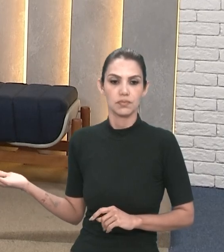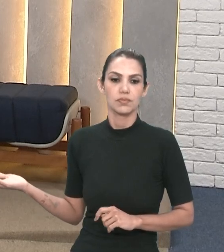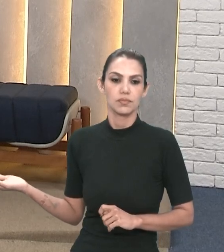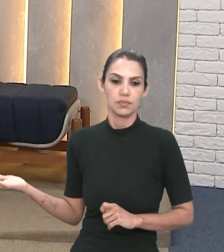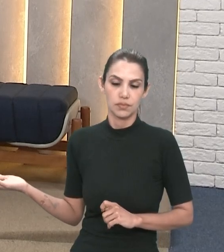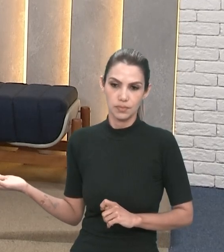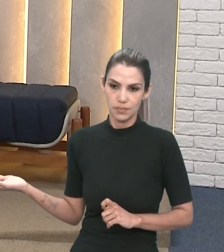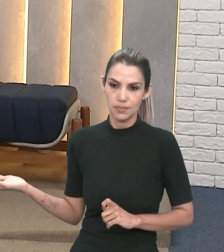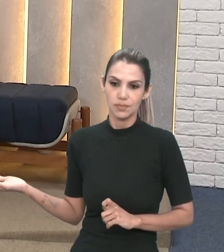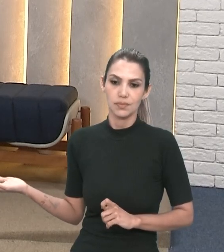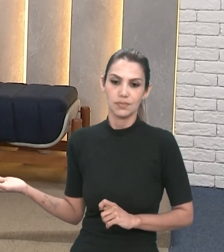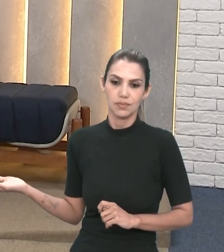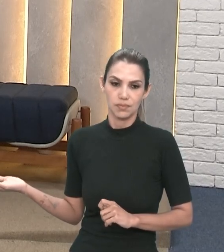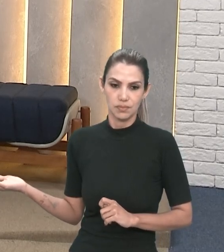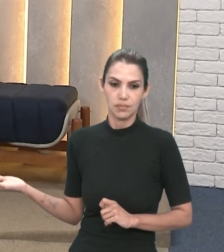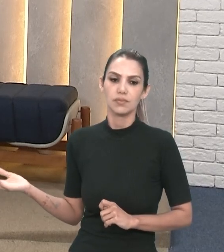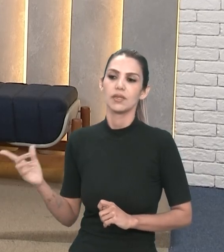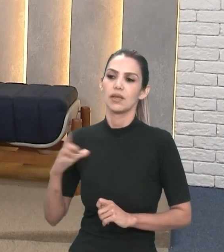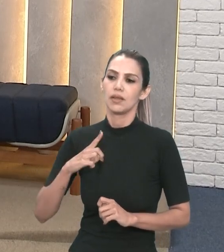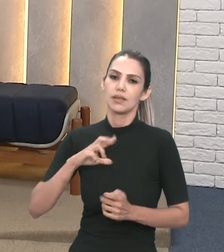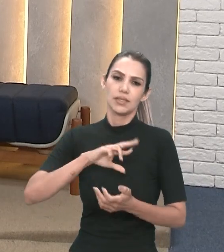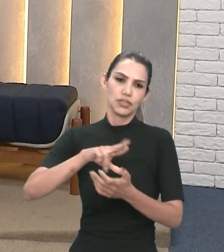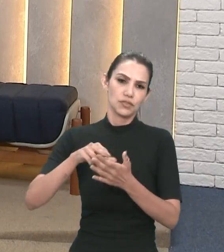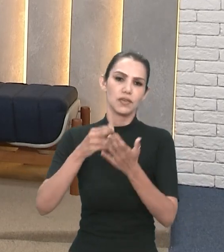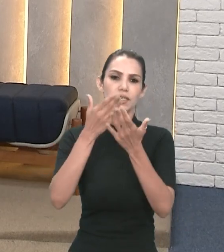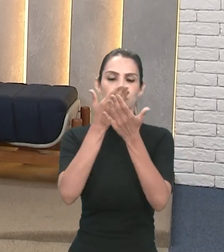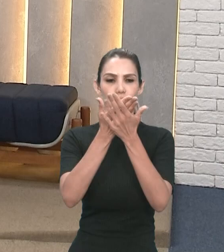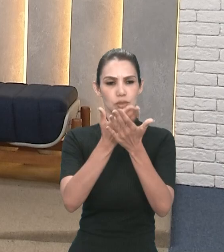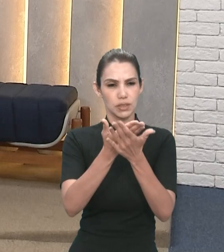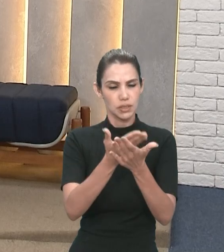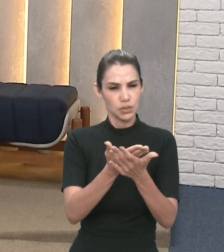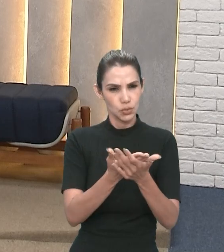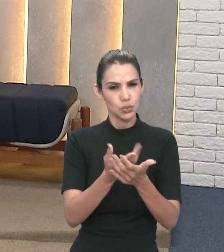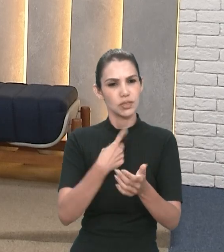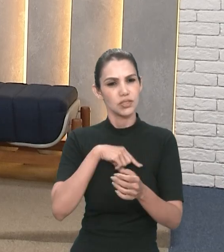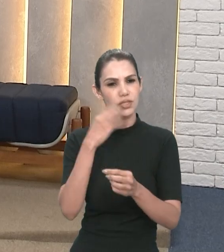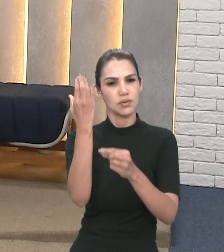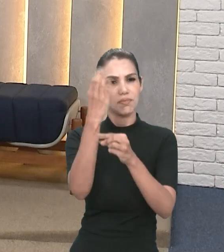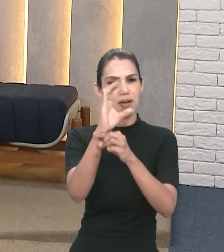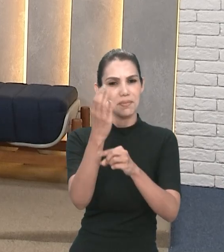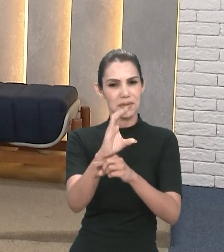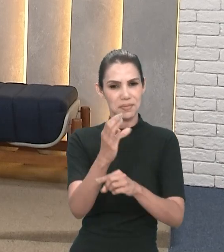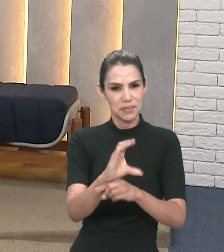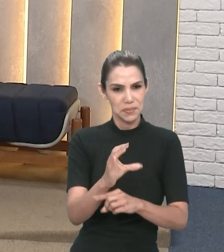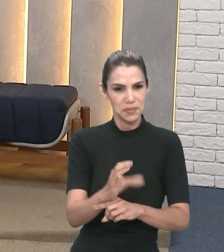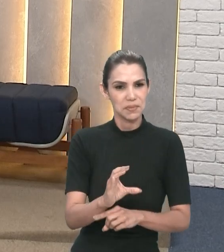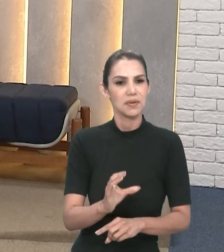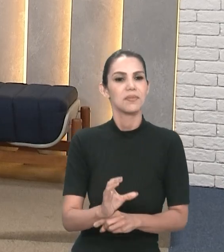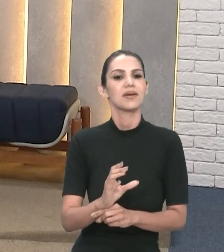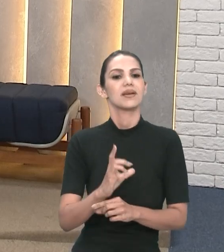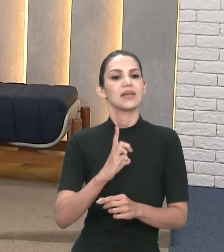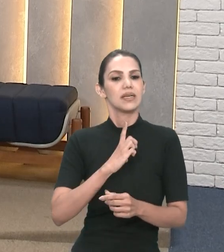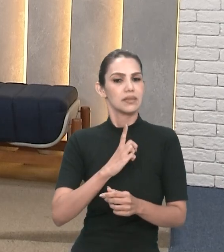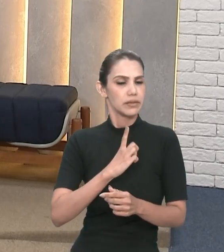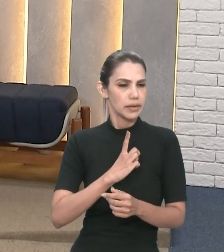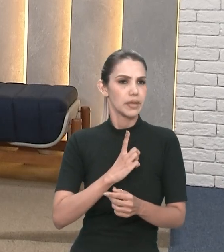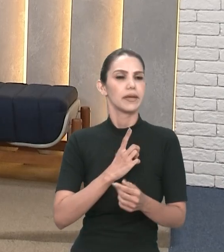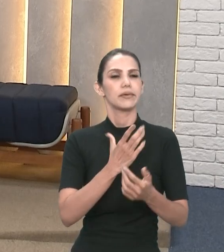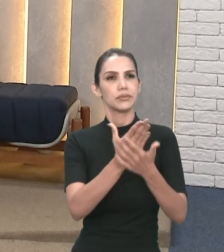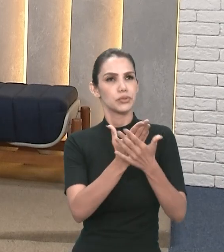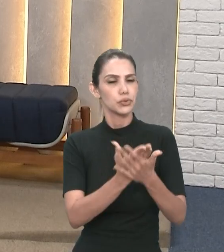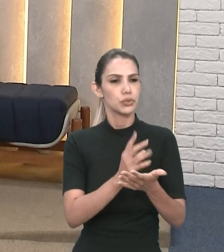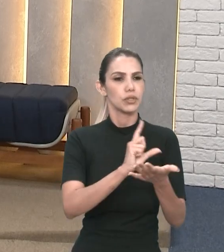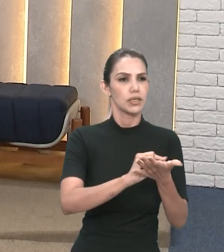está disponibilizando vários trabalhos que saíram. Está aparecendo na tela. Tá certinho, arrasou. A gente está participando de várias coisas lá. Lá tem